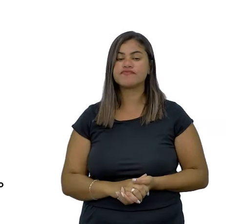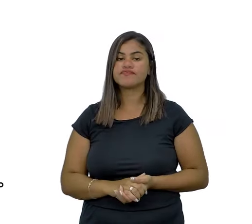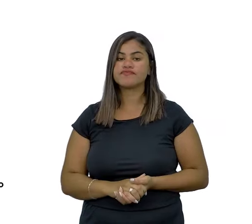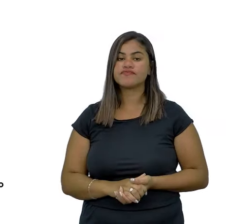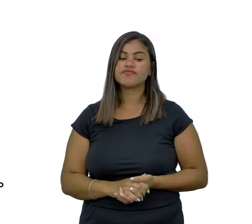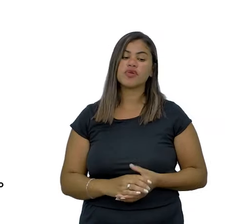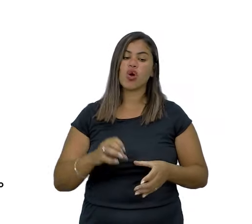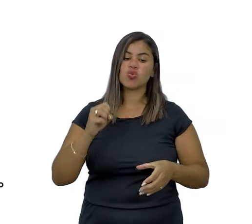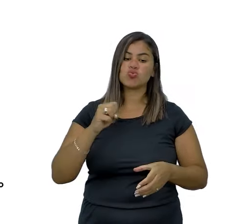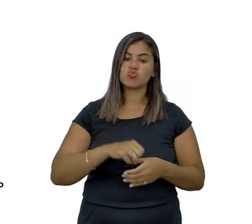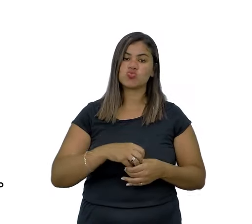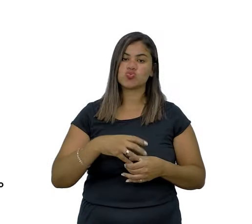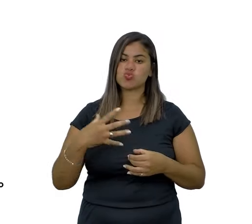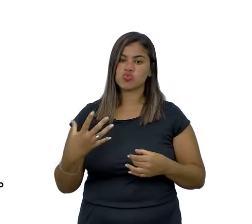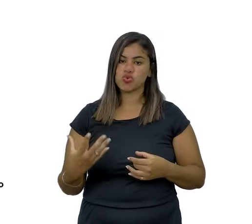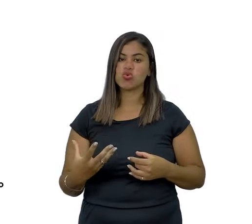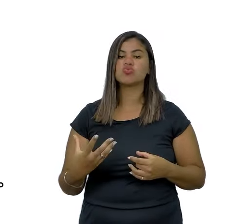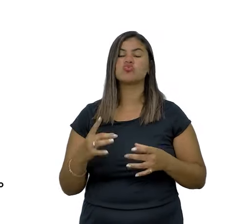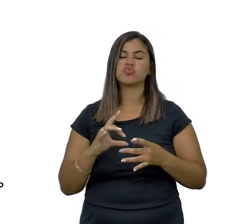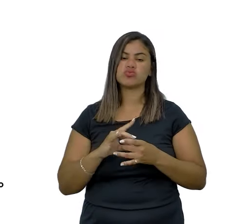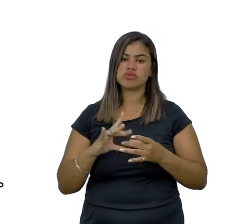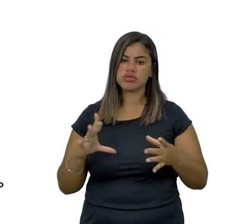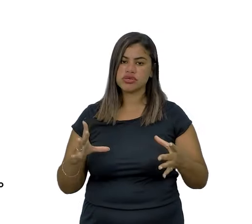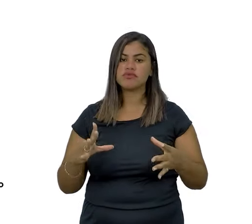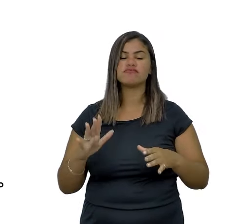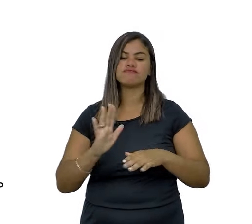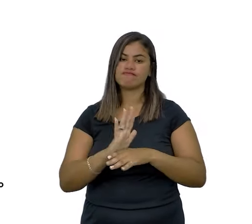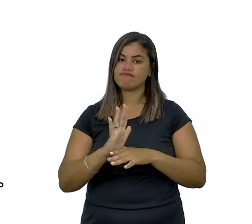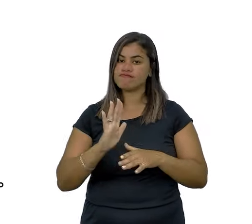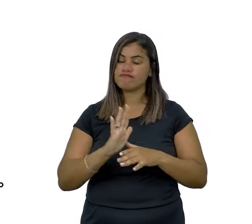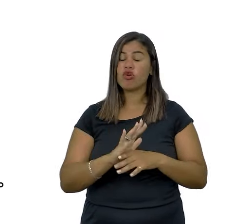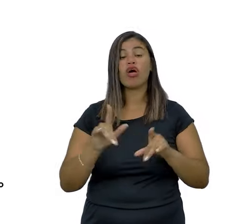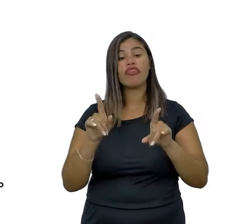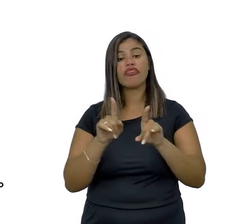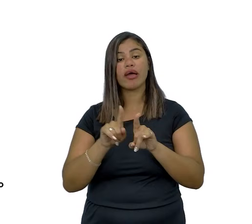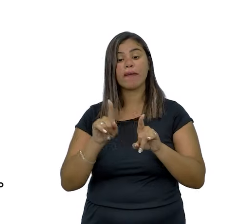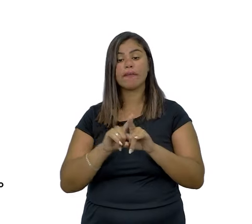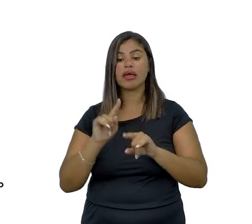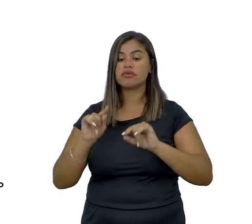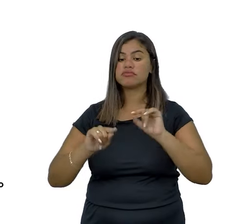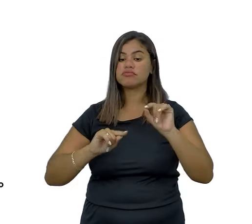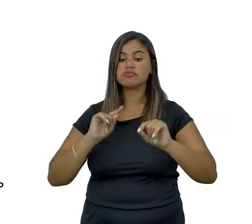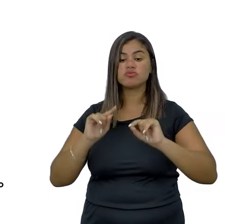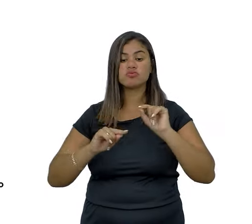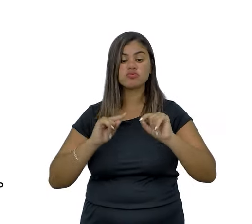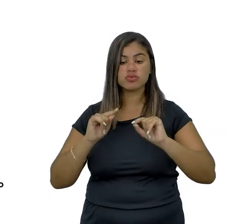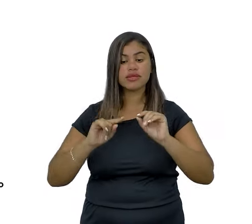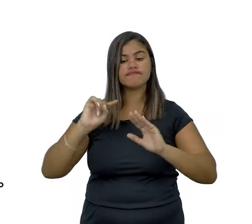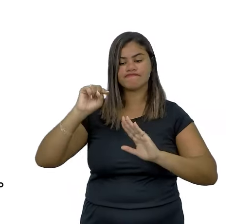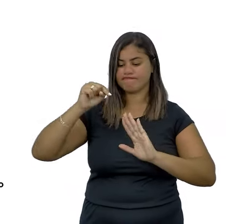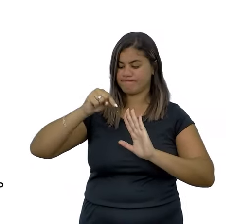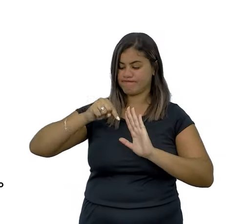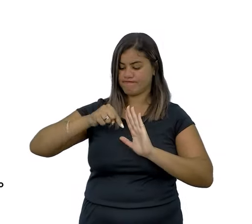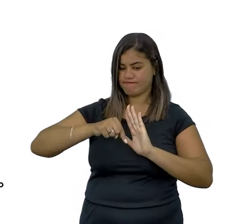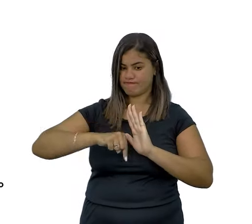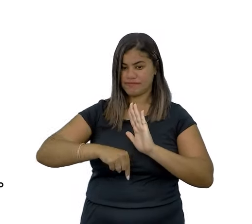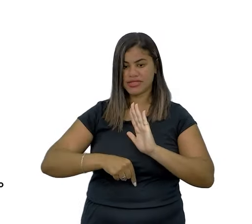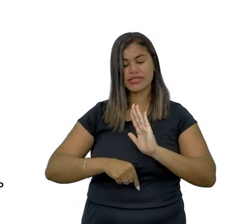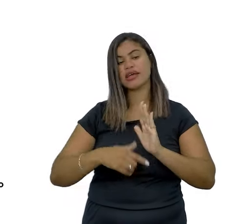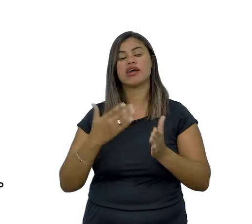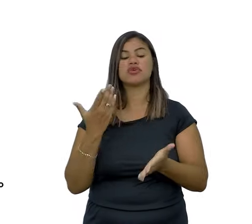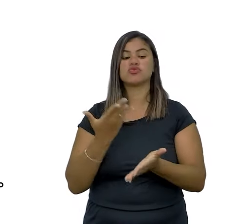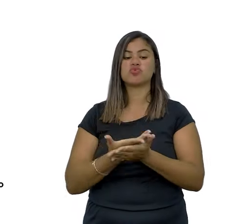sobre os materiais que tem aí disponíveis para ajudar, mas também com relação ao nosso aprofundamento, o estudo